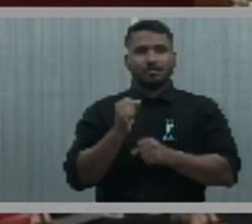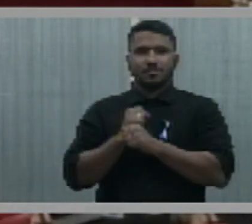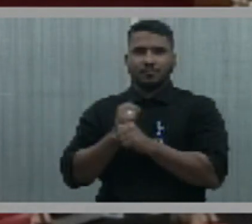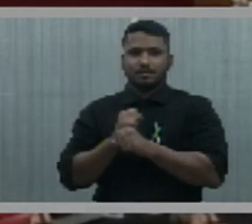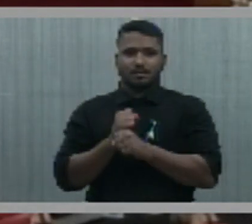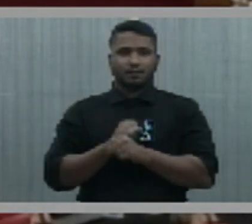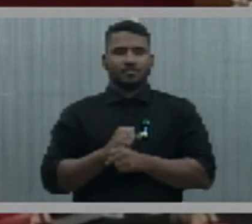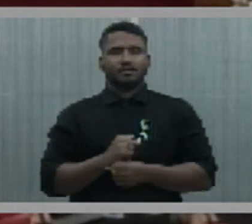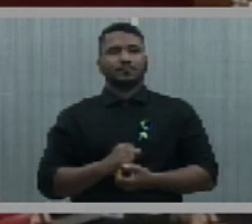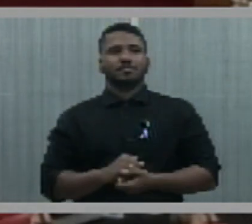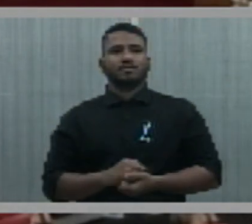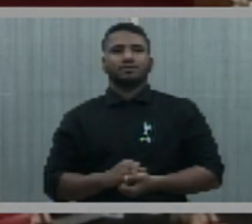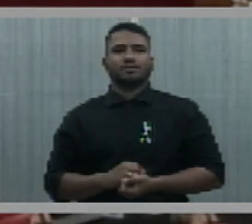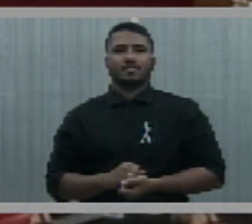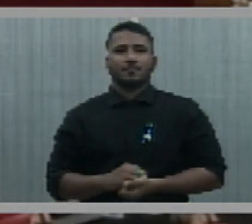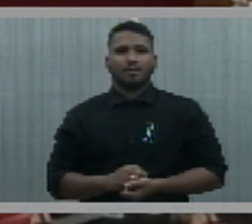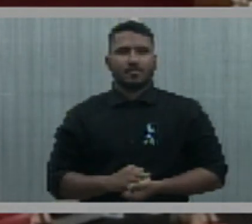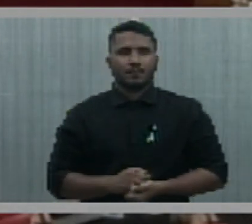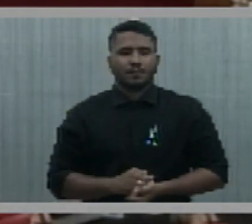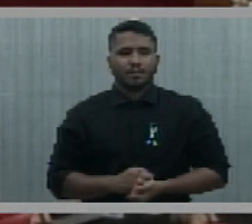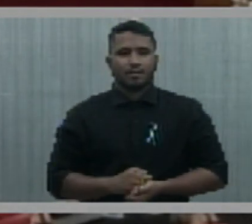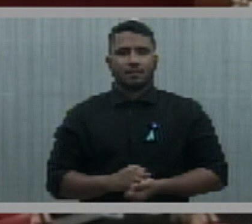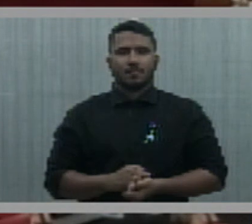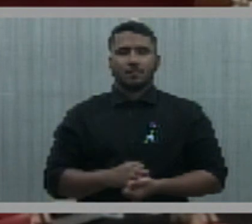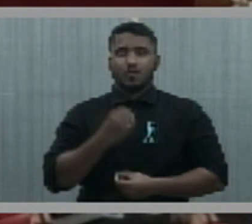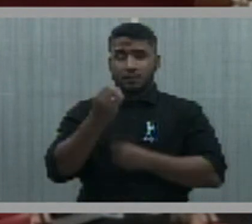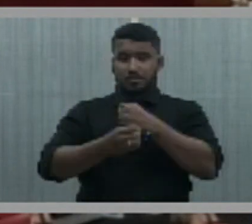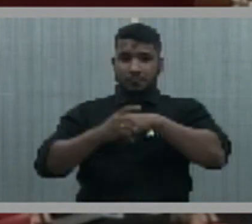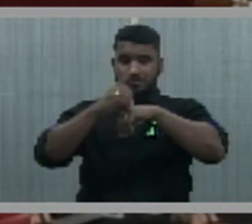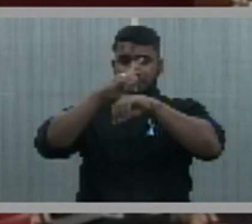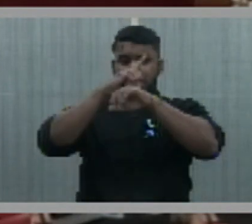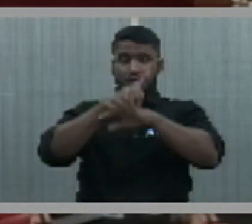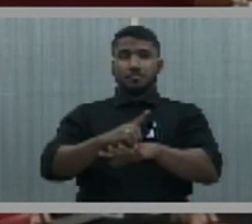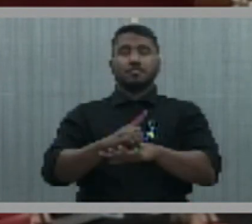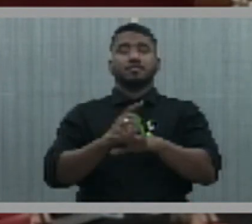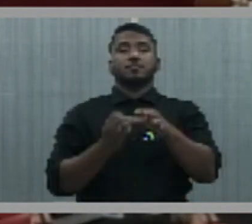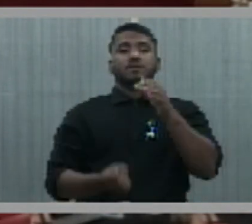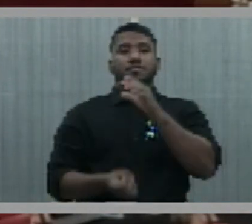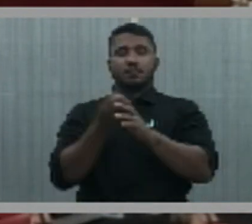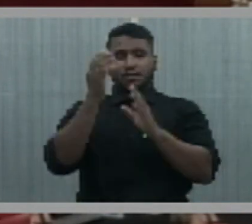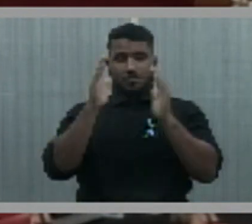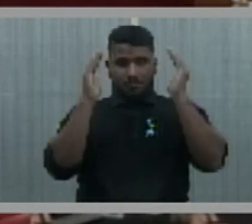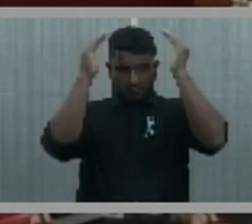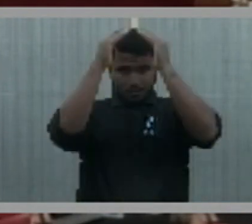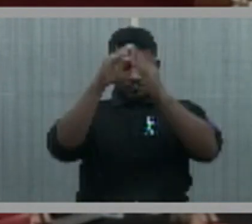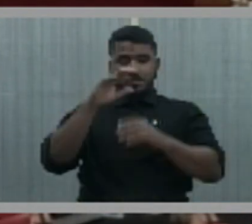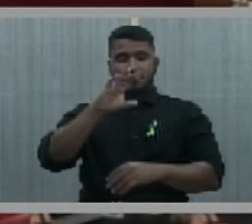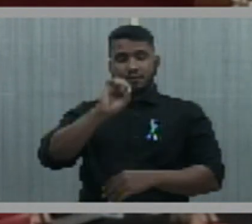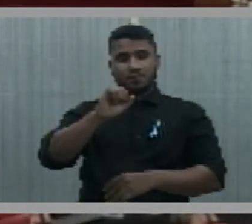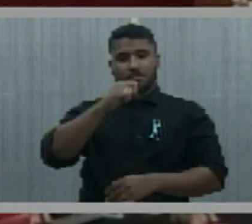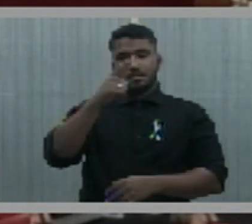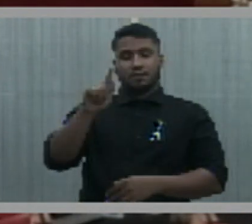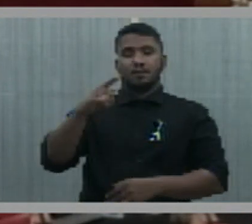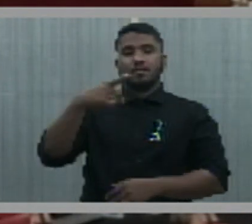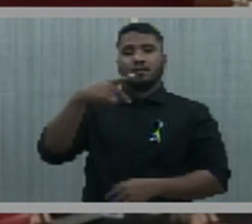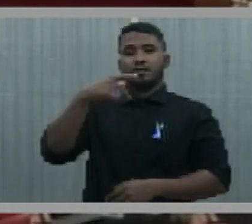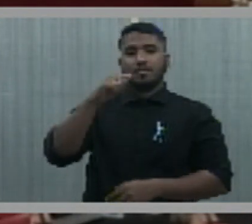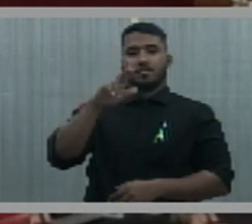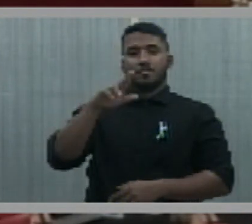elevação ao grau de diocese, criada pelo Papa São Paulo II,